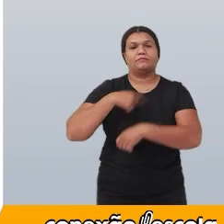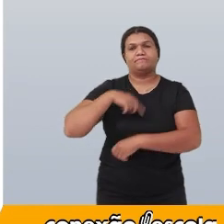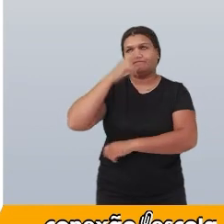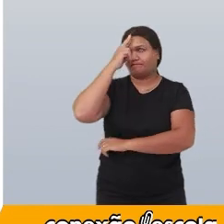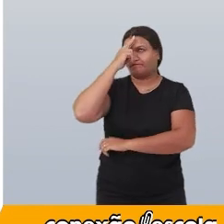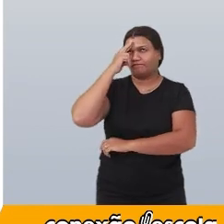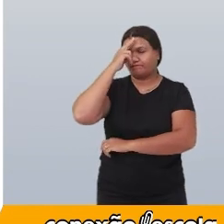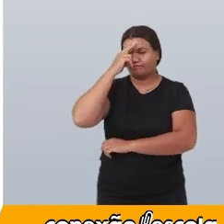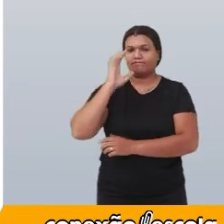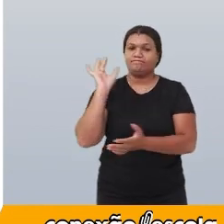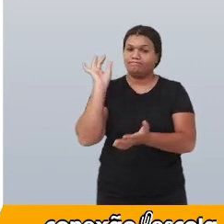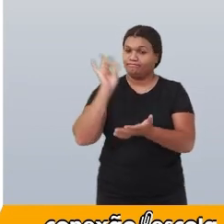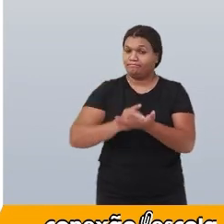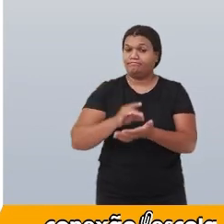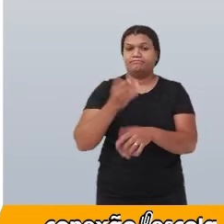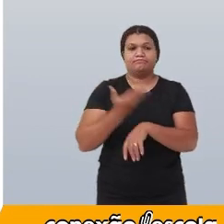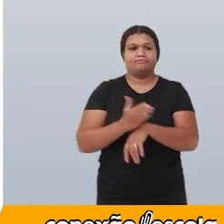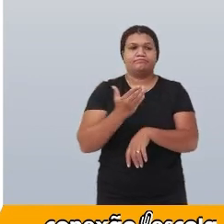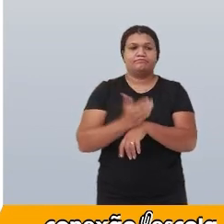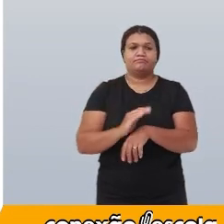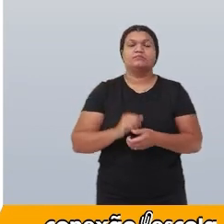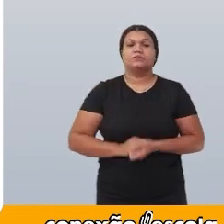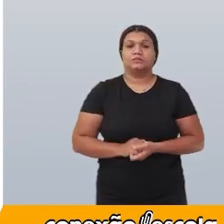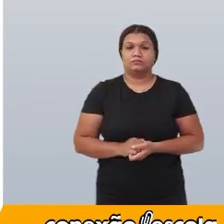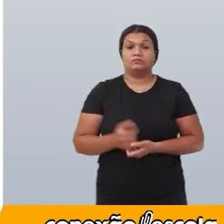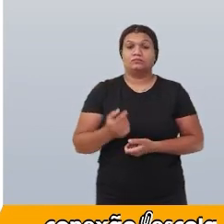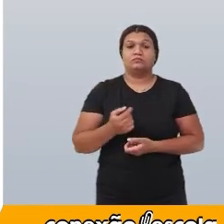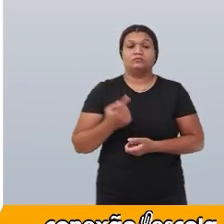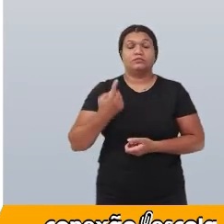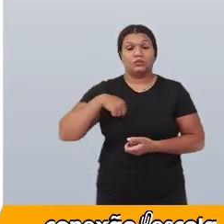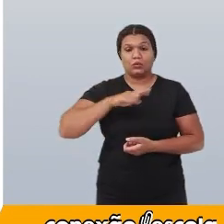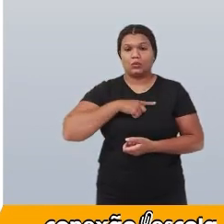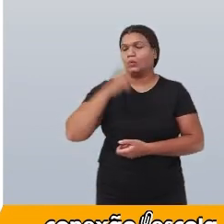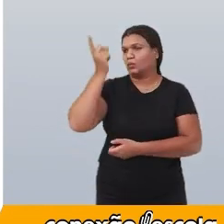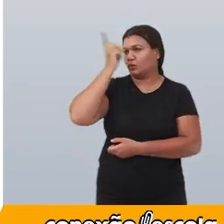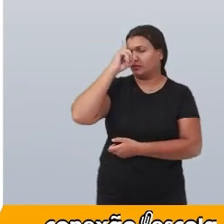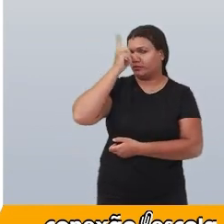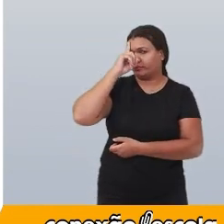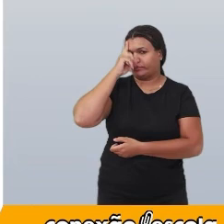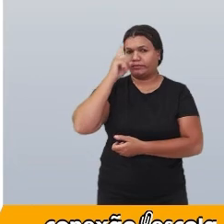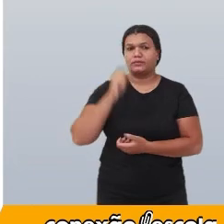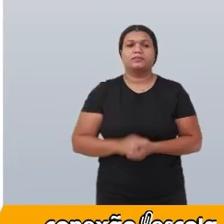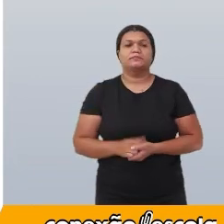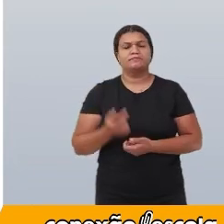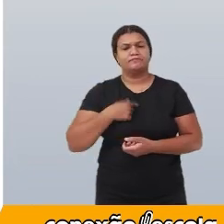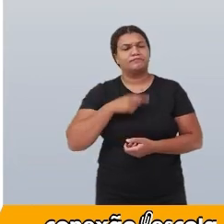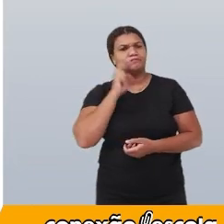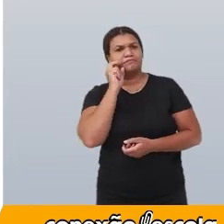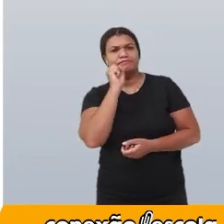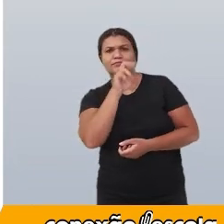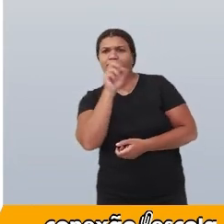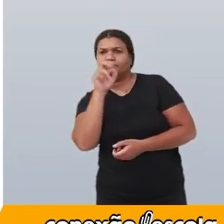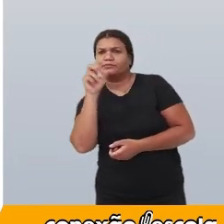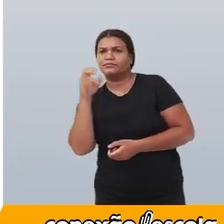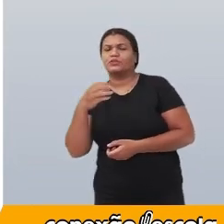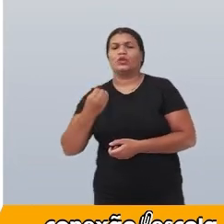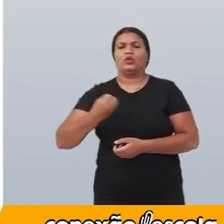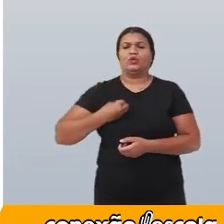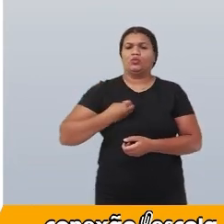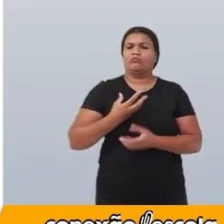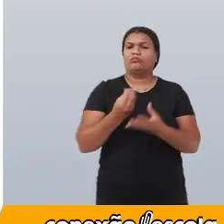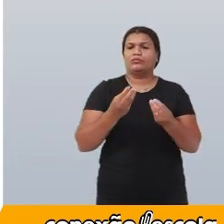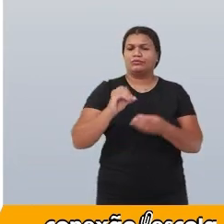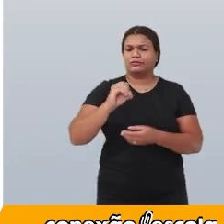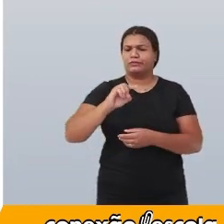refletirmos de forma prática. Em nosso dia a dia, Nos deparamos com muitos números